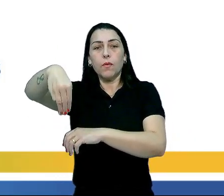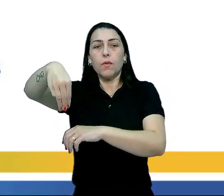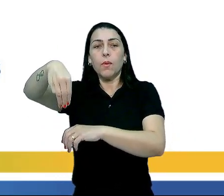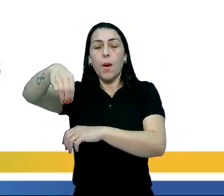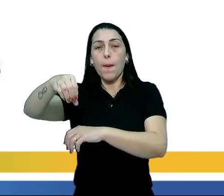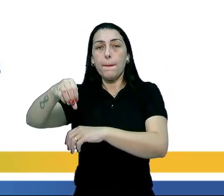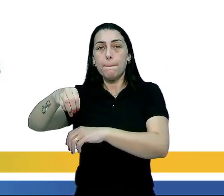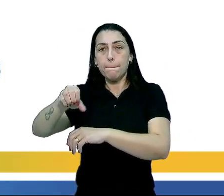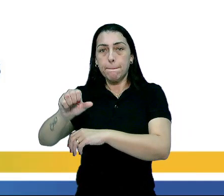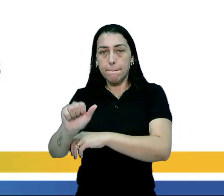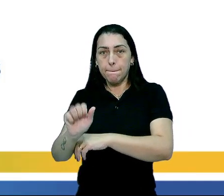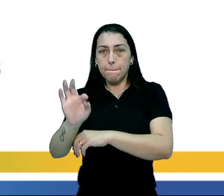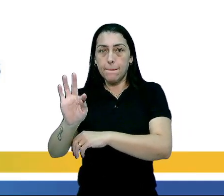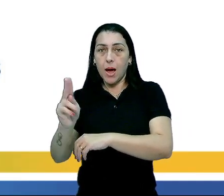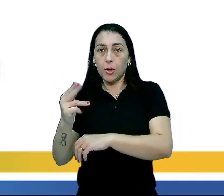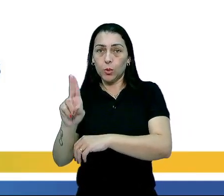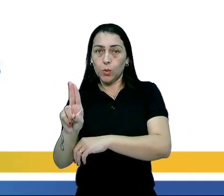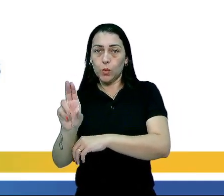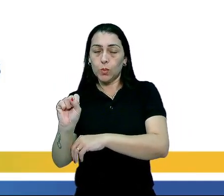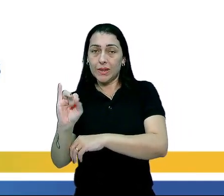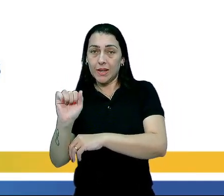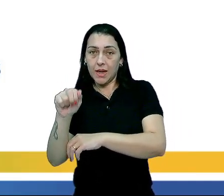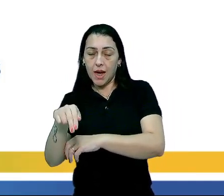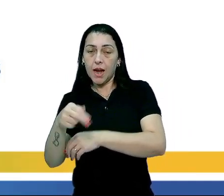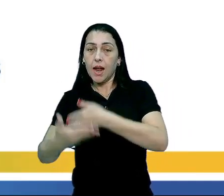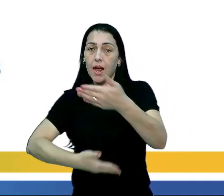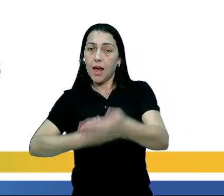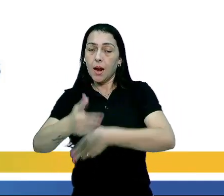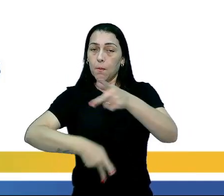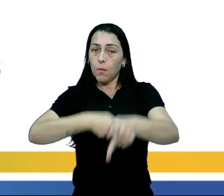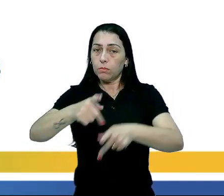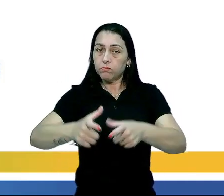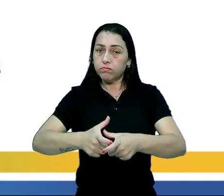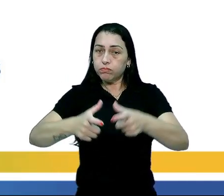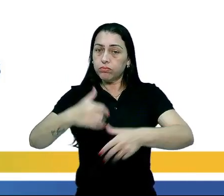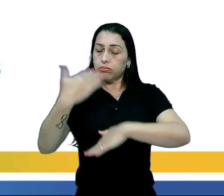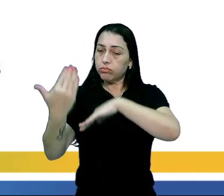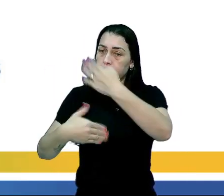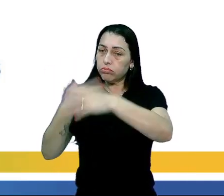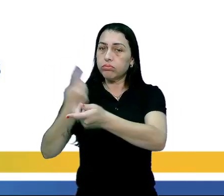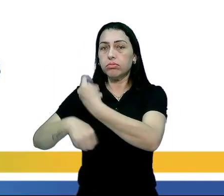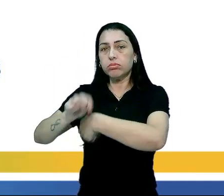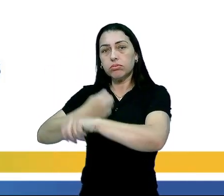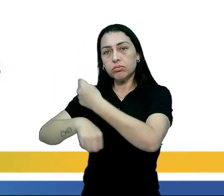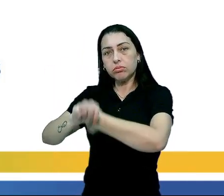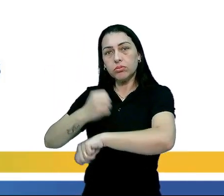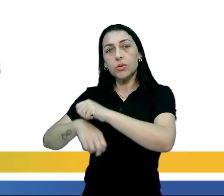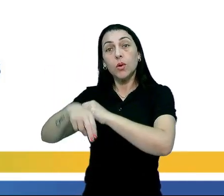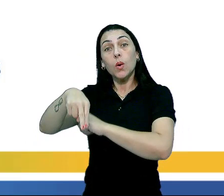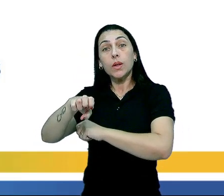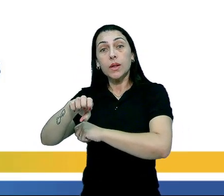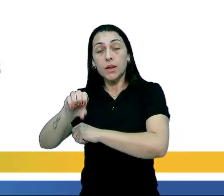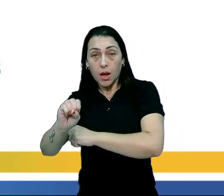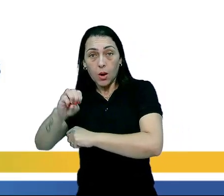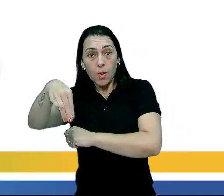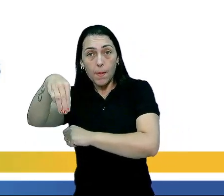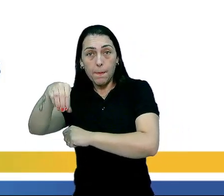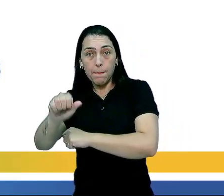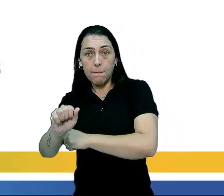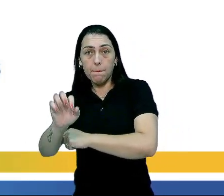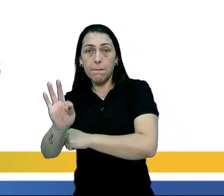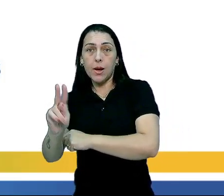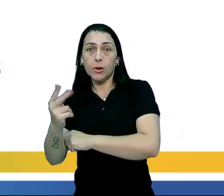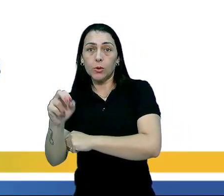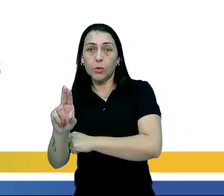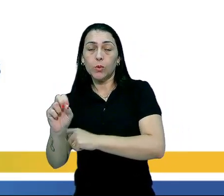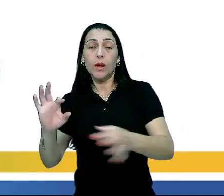a população aqui está relacionada à questão do desenvolvimento econômico. Os neomalthusianos costumam